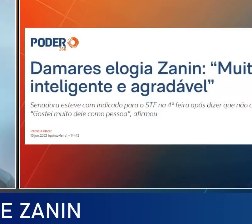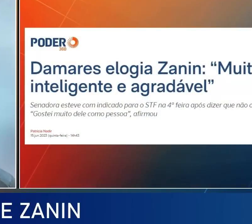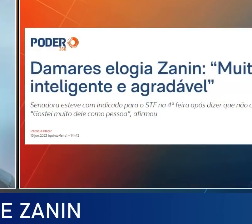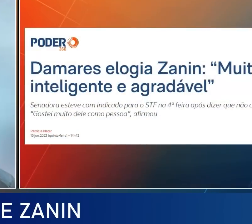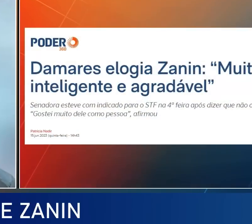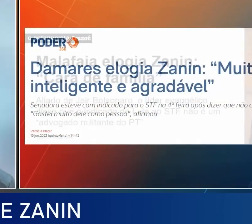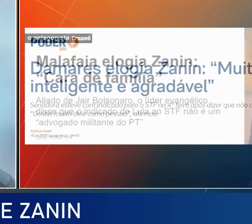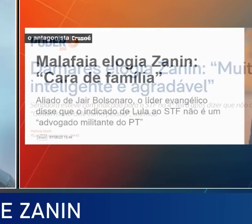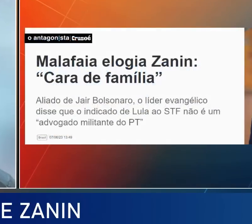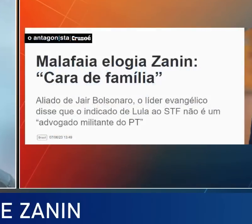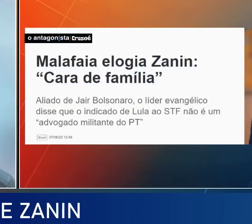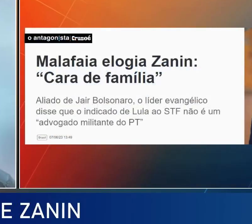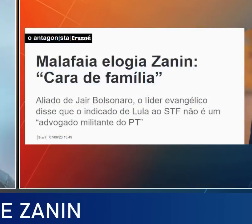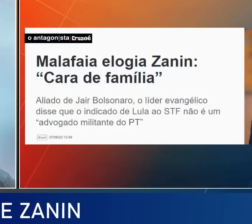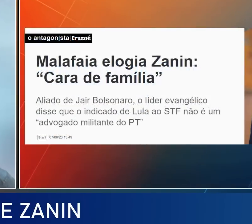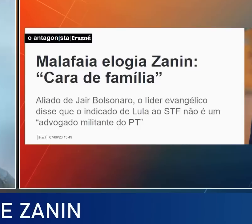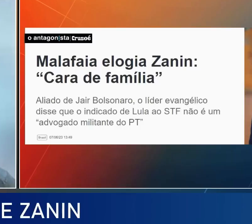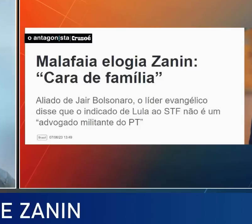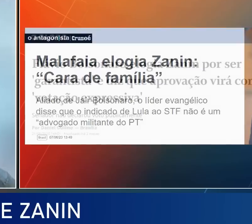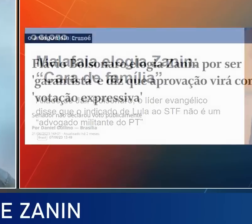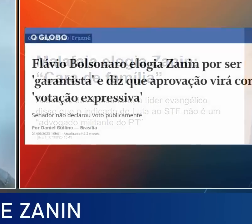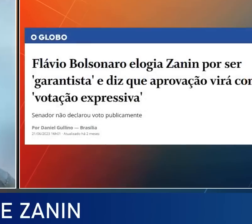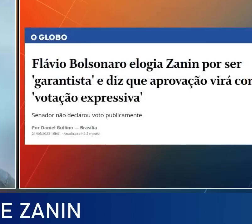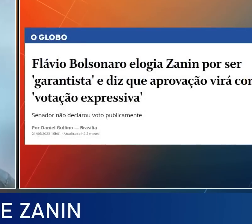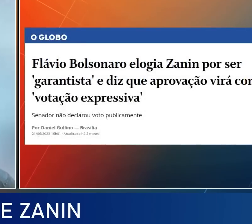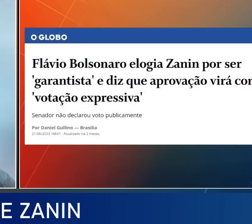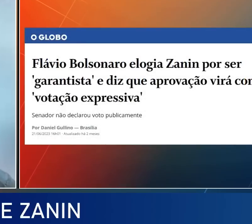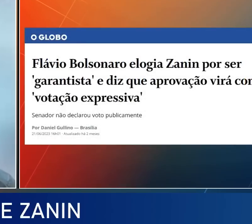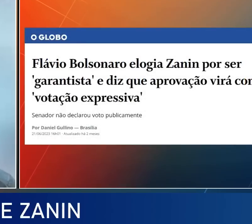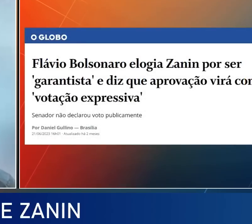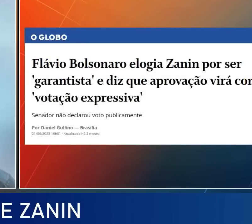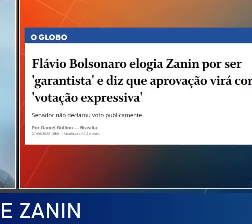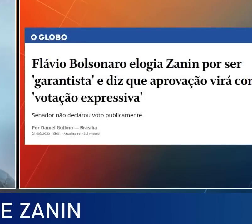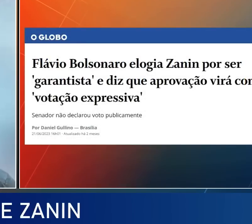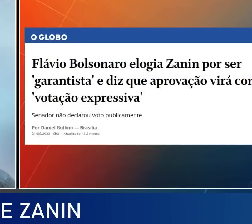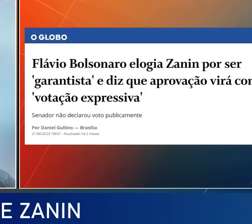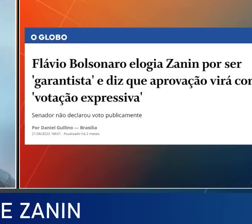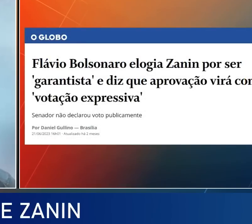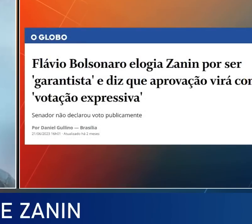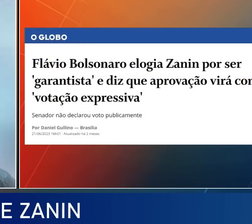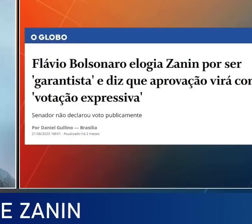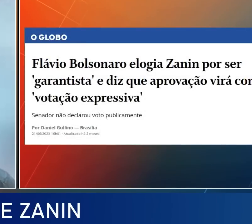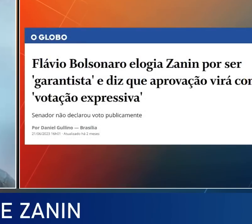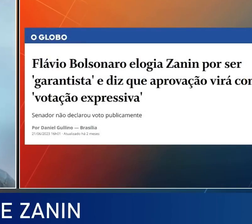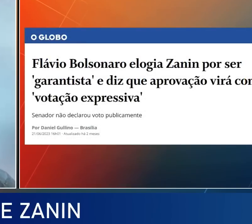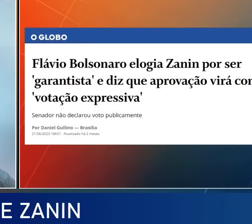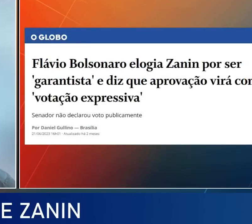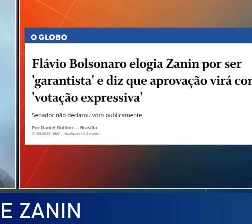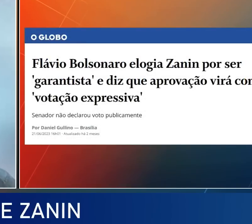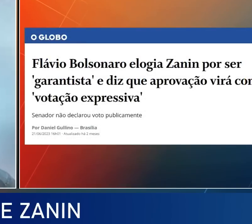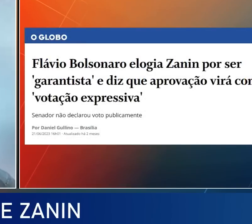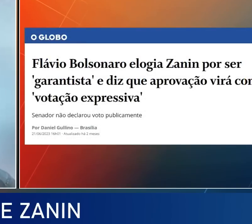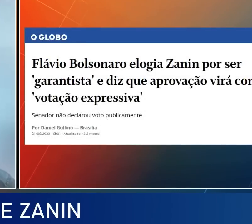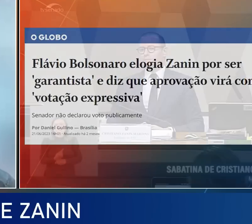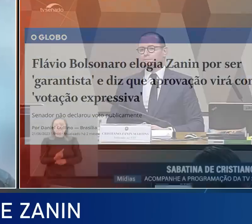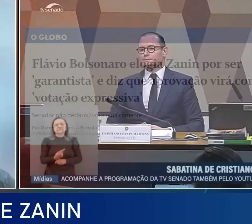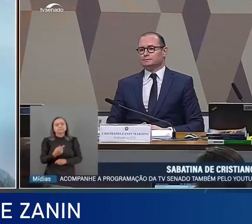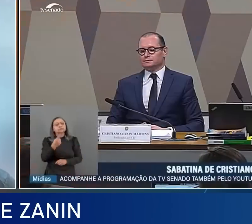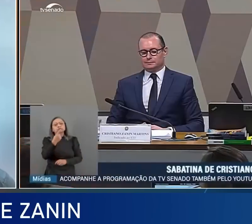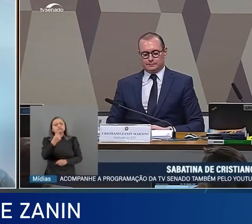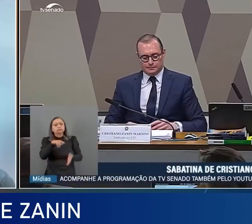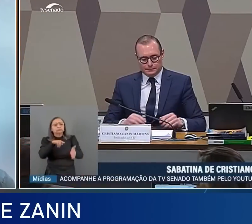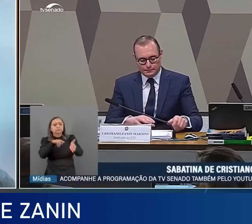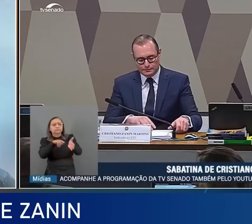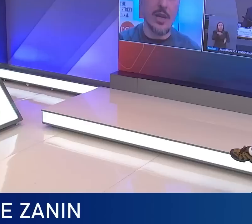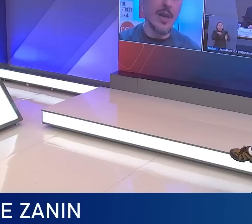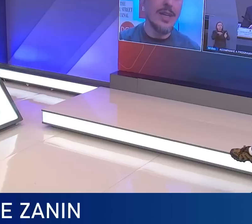Se quiser bloquear pessoas no Twitter, parar de seguir as pessoas, bom, isso é um problema de foro íntimo do ministro, mas a gente vai continuar falando, tem que